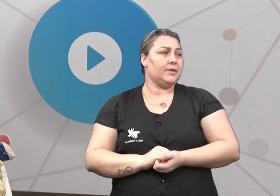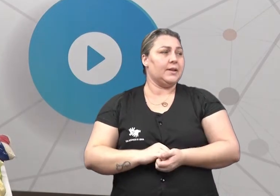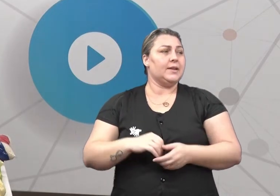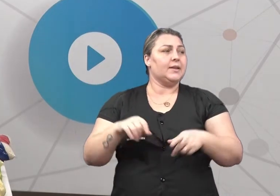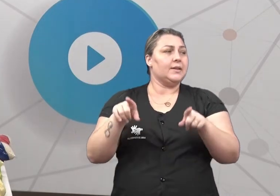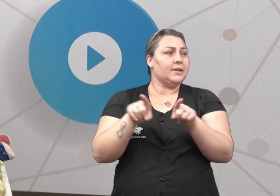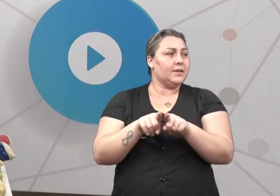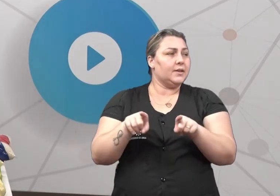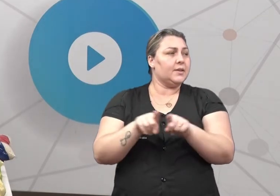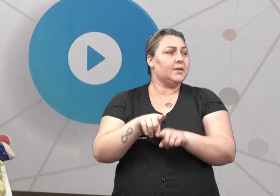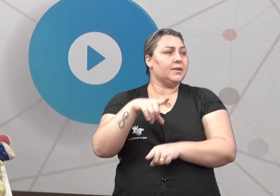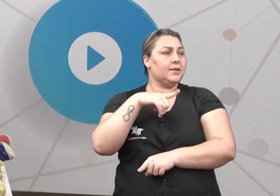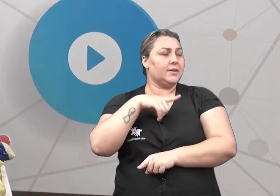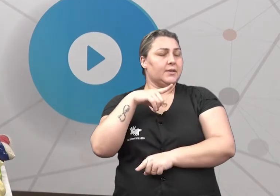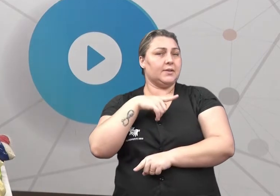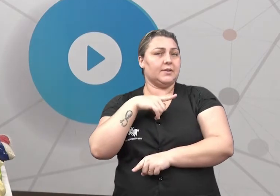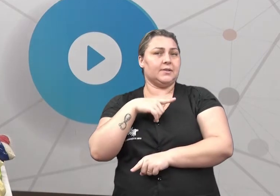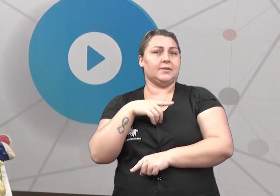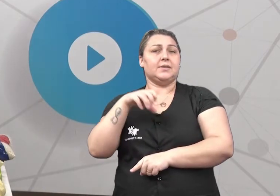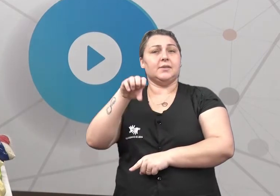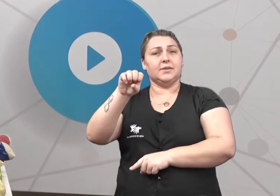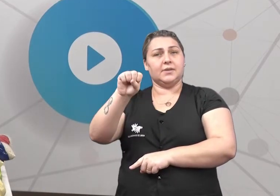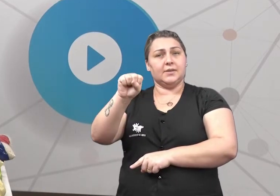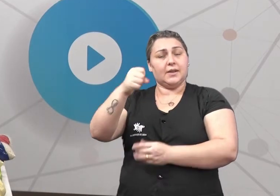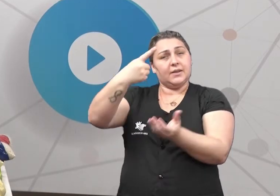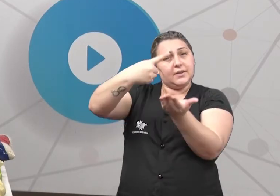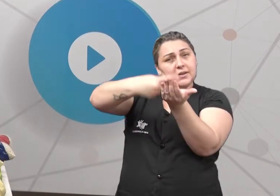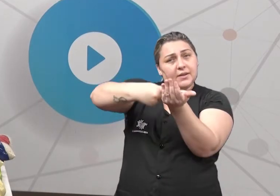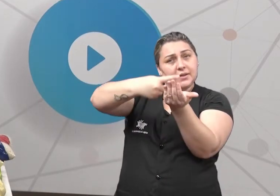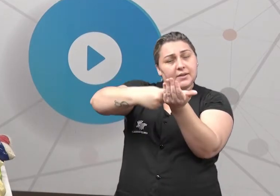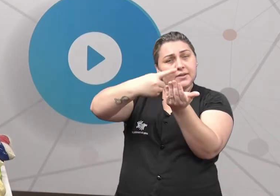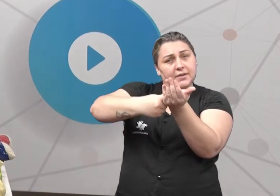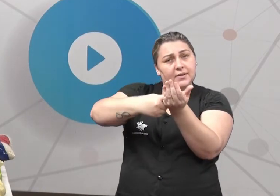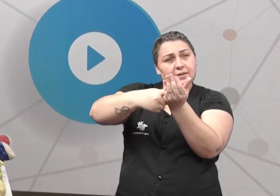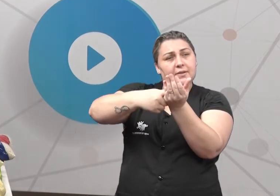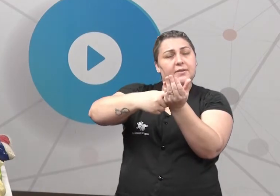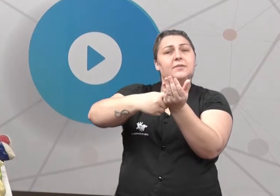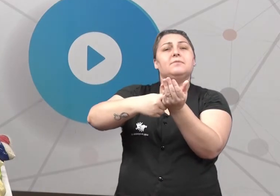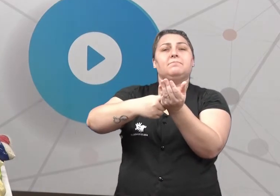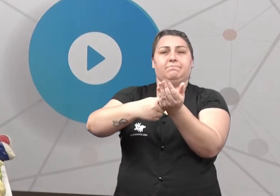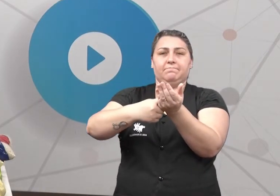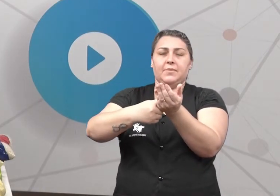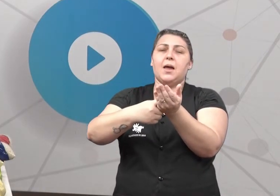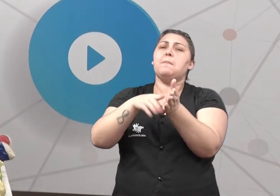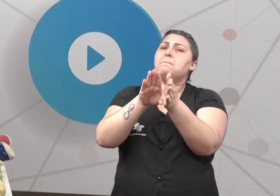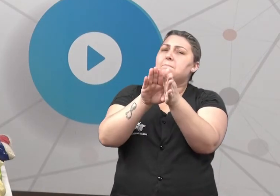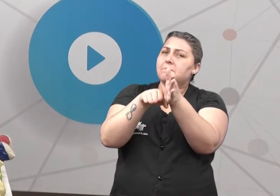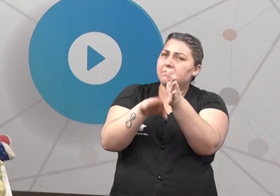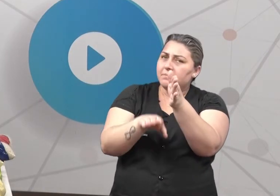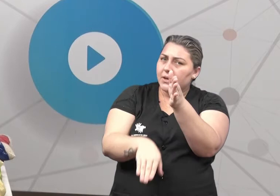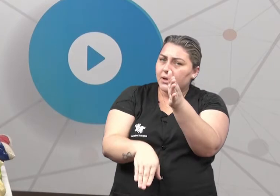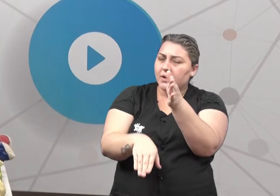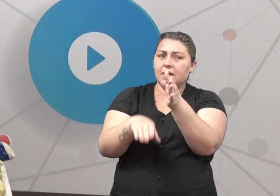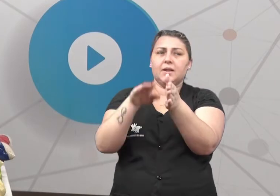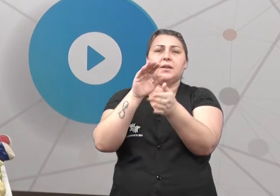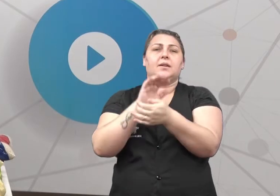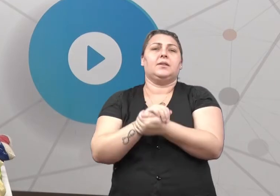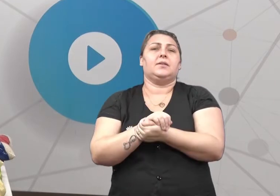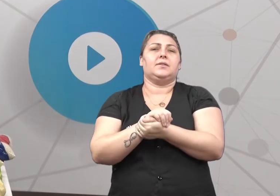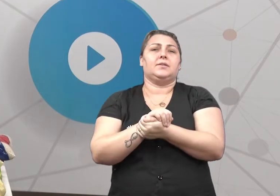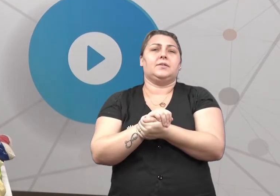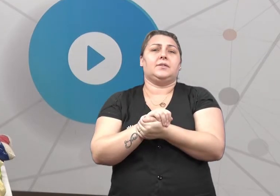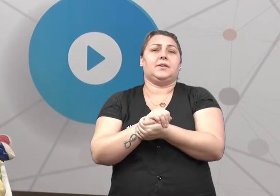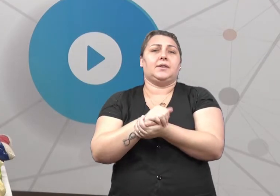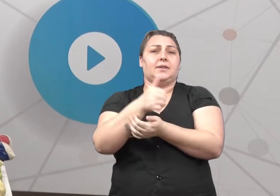Temos também uma salsicha enlatada. Já é uma quantidade menor, né? Aqui eu já